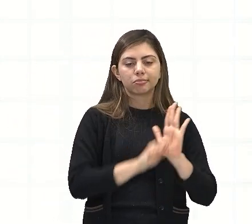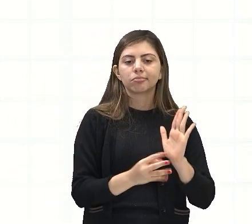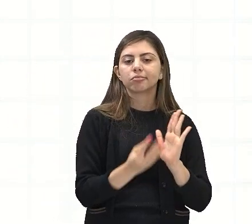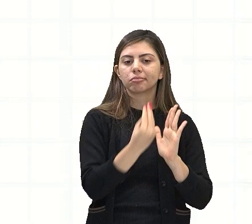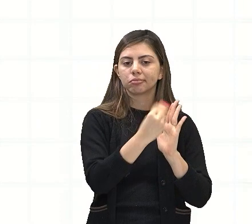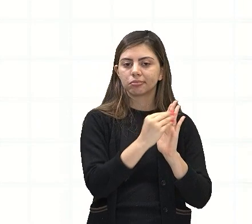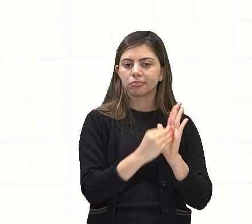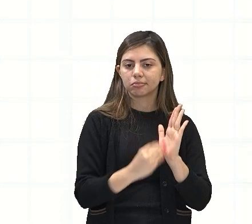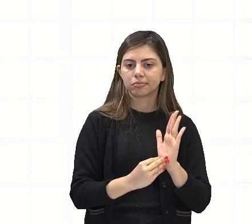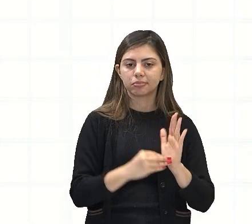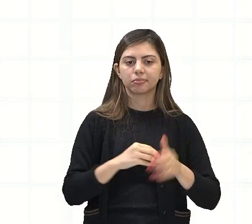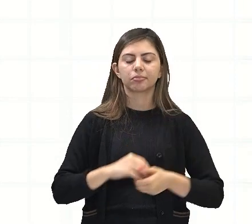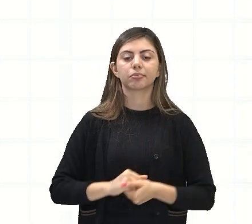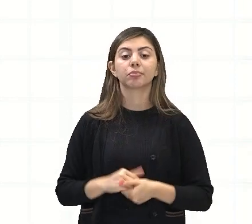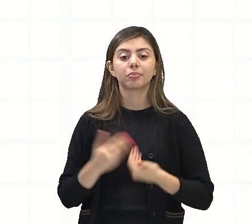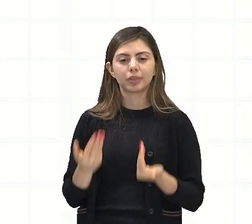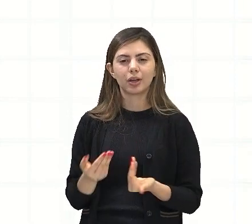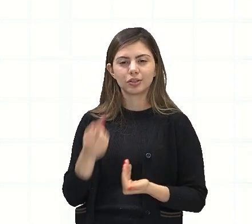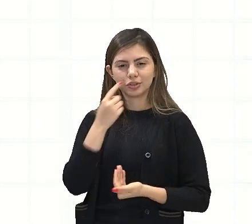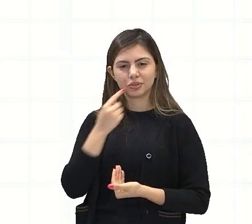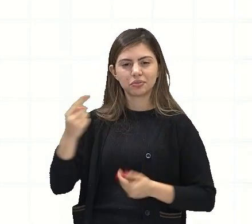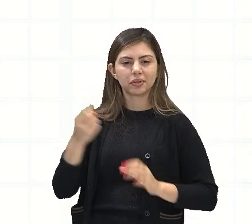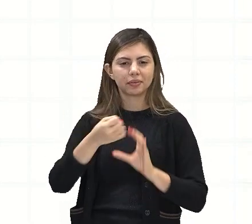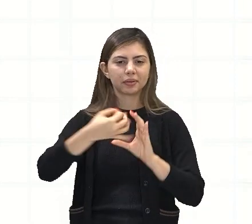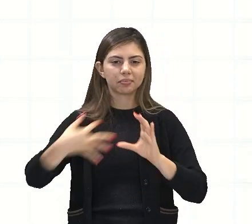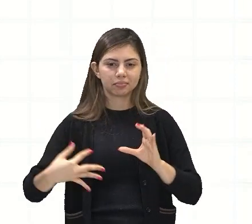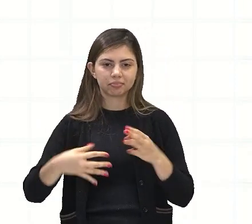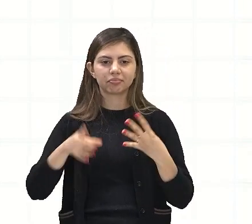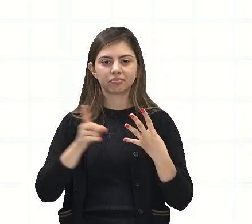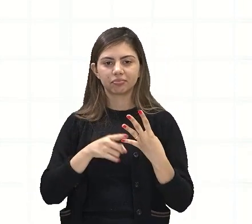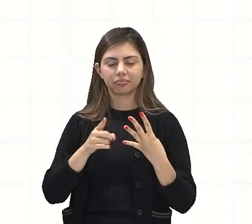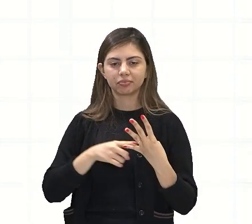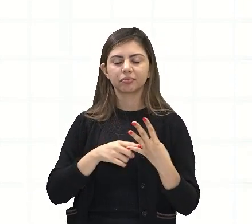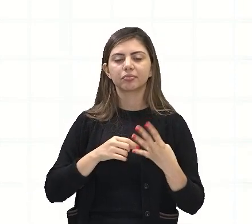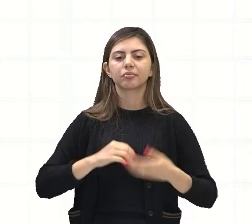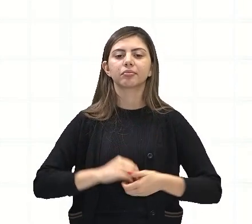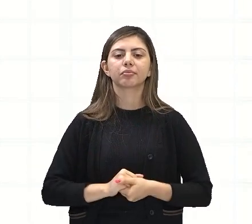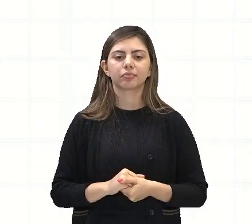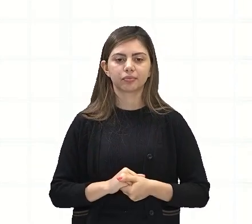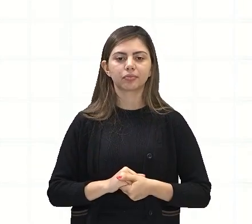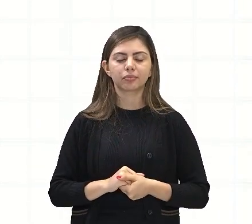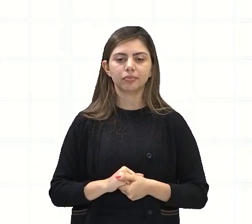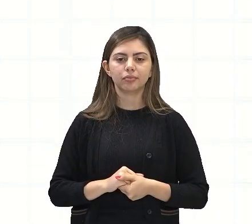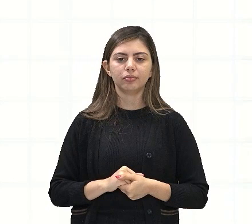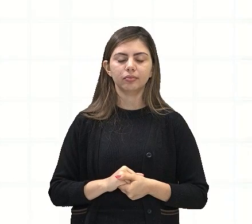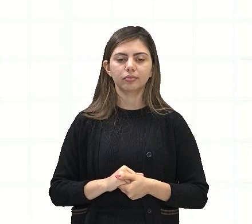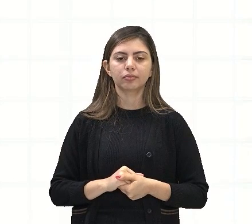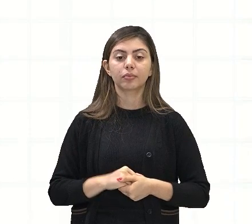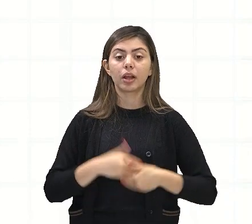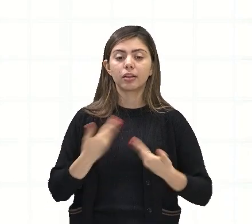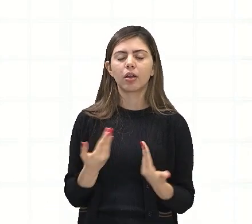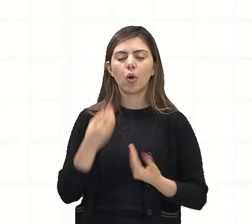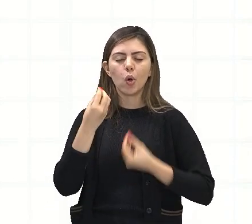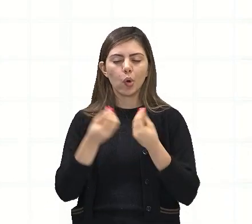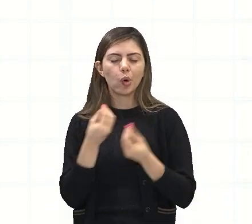esse texto. Vamos ver as características e a estrutura do tipo textual